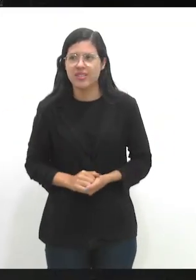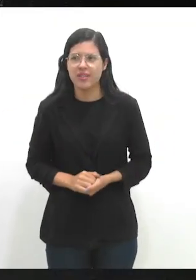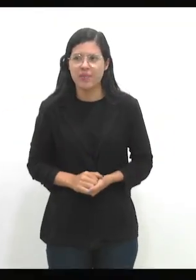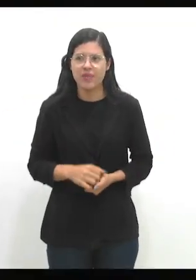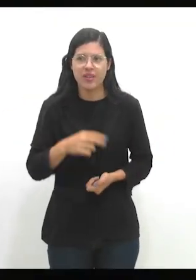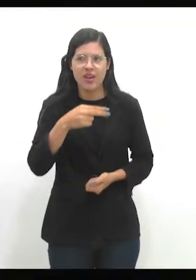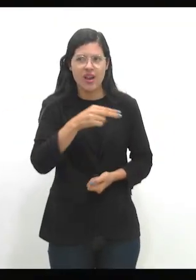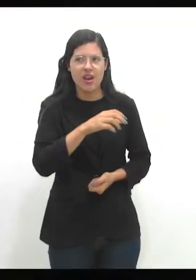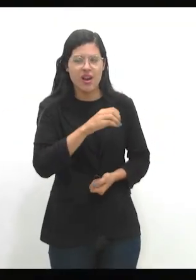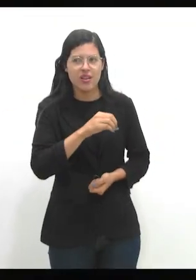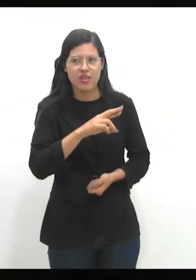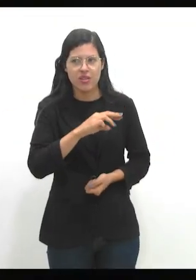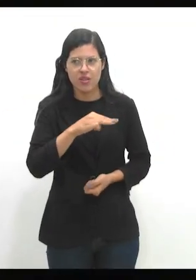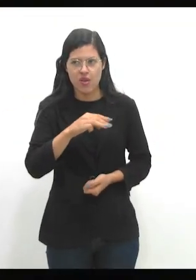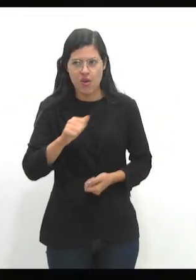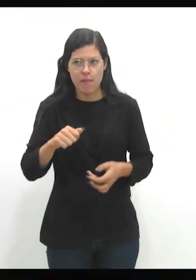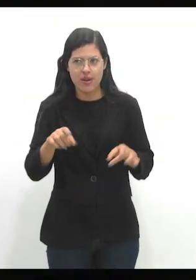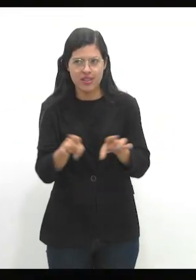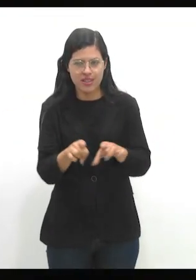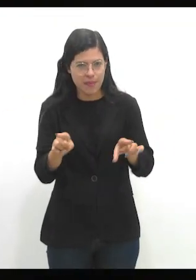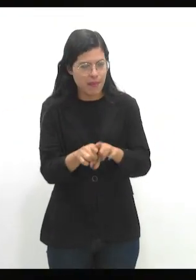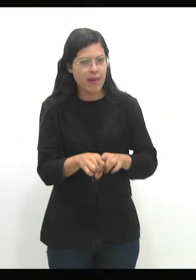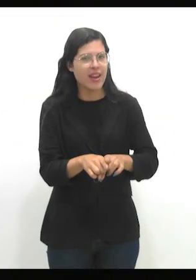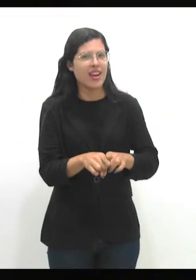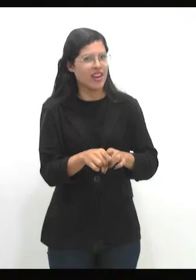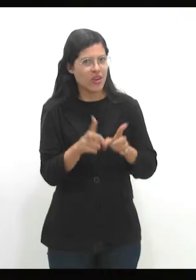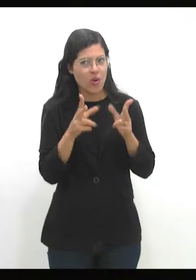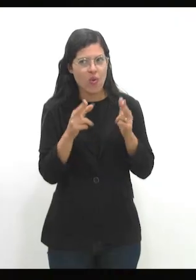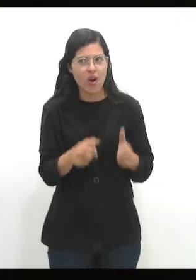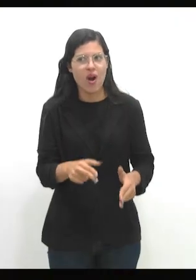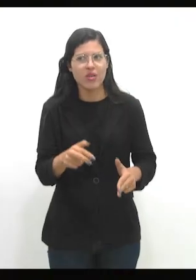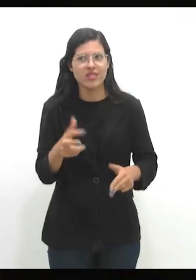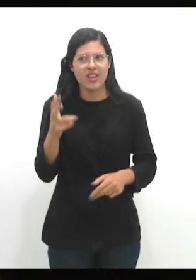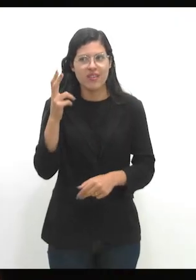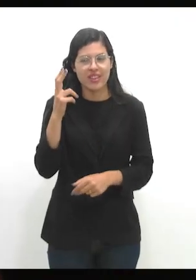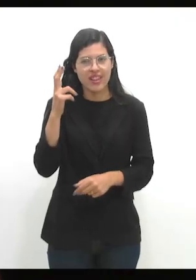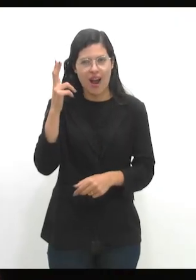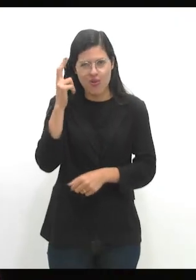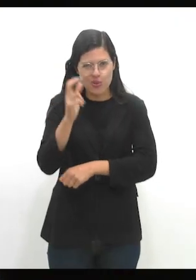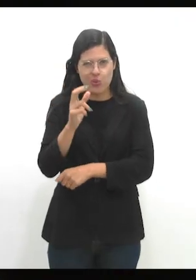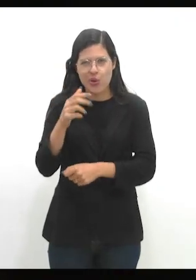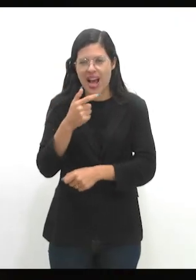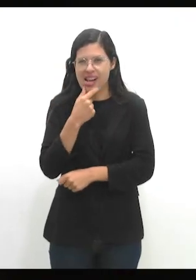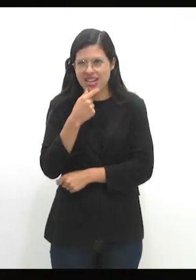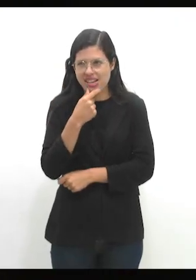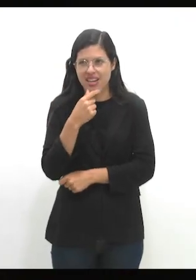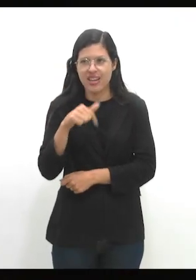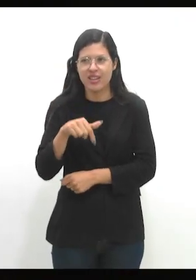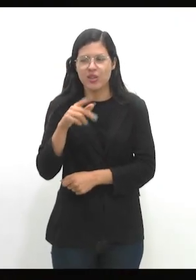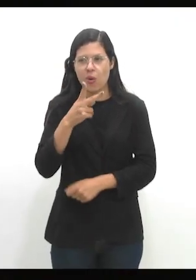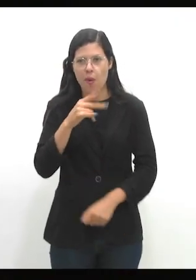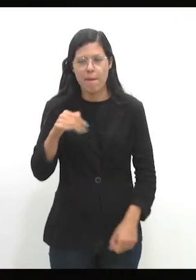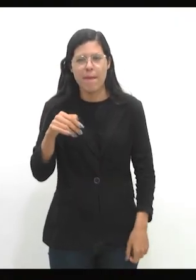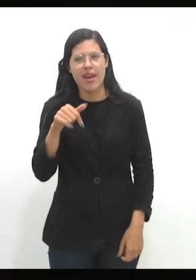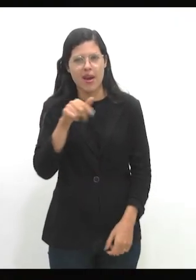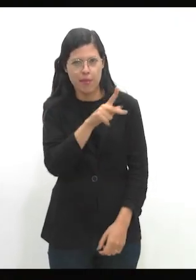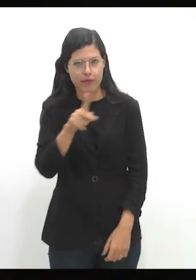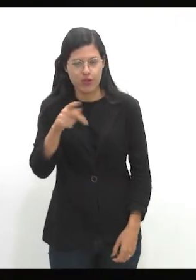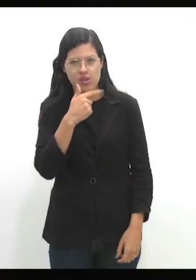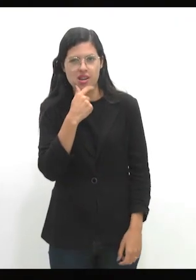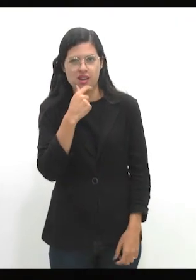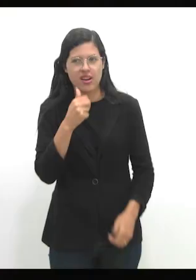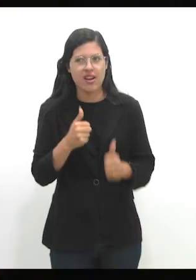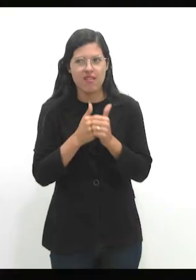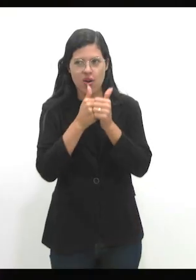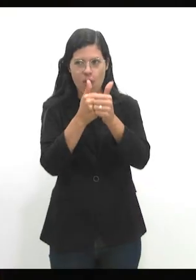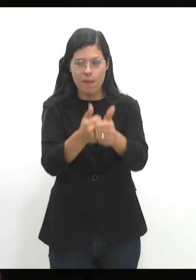Norma Bloom passou por isso, você sabia? Não, a Norma Bloom, também. Mesma coisa. Ela estava na cultura inglesa, estudando inglês. O pai dela era professor de inglês e ela o acompanhava, né? Foi assim que